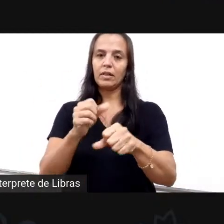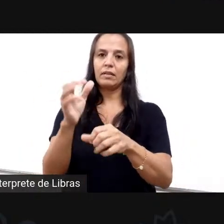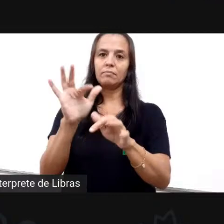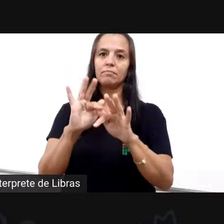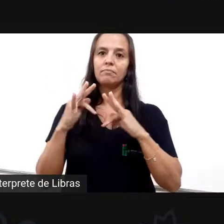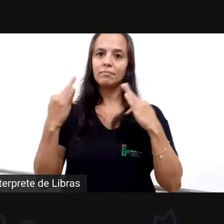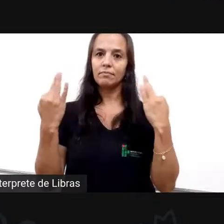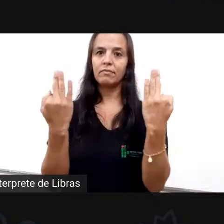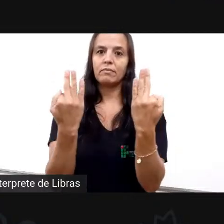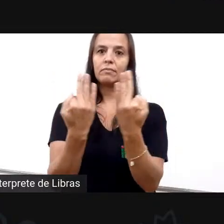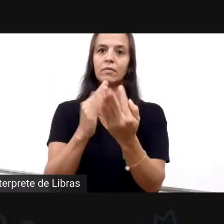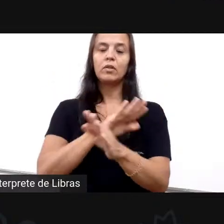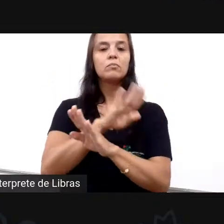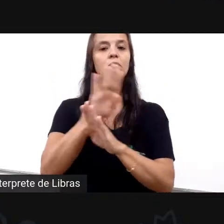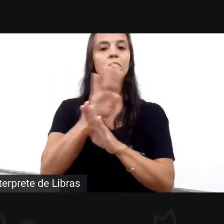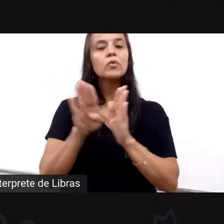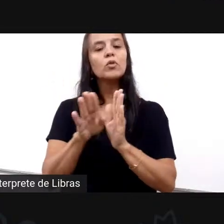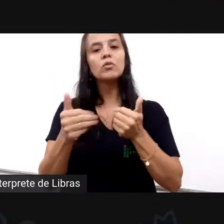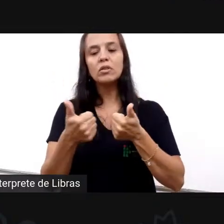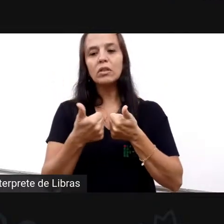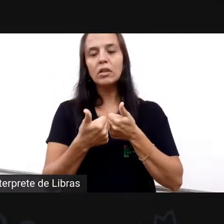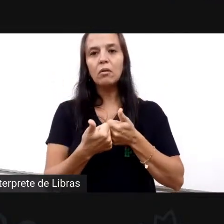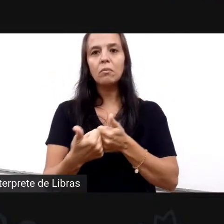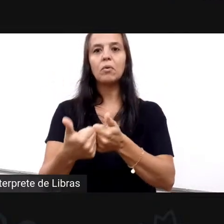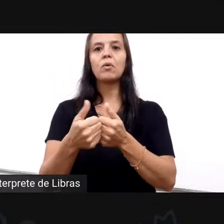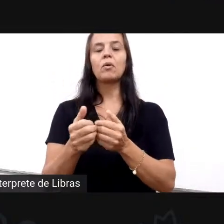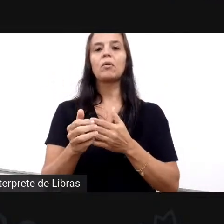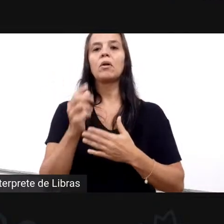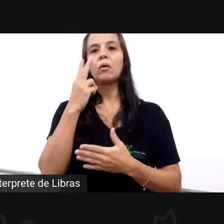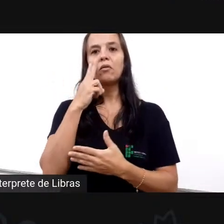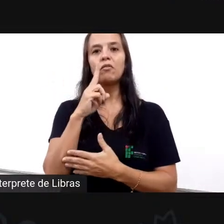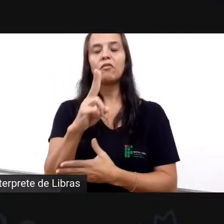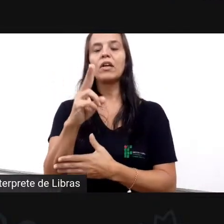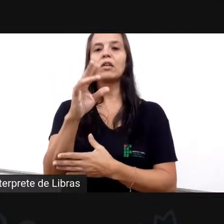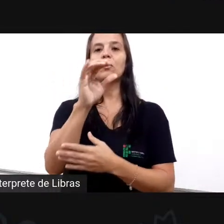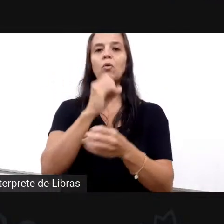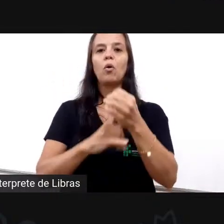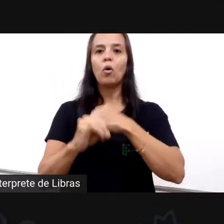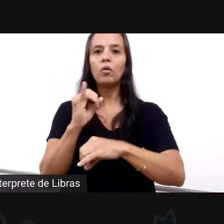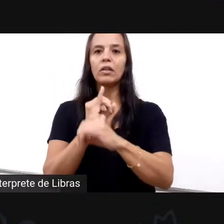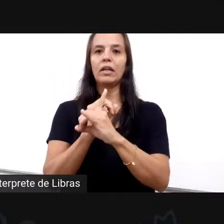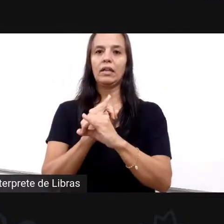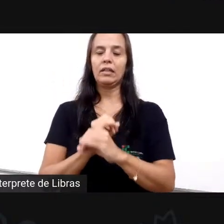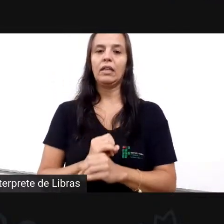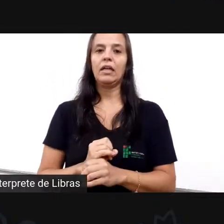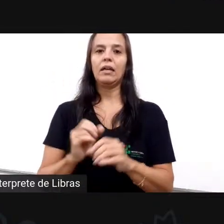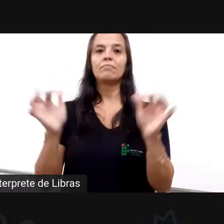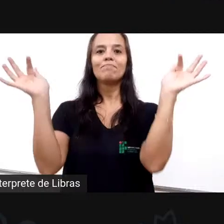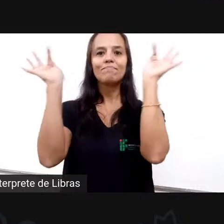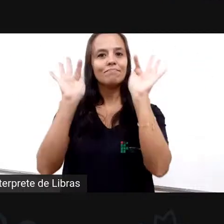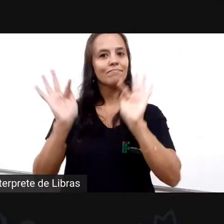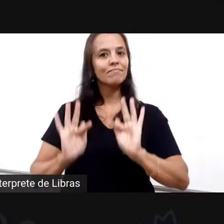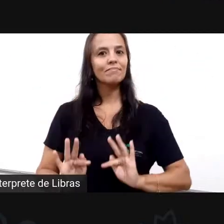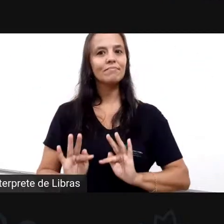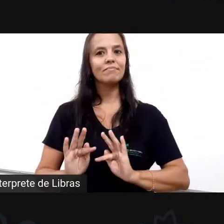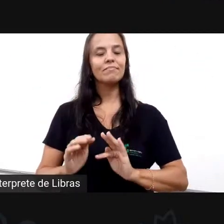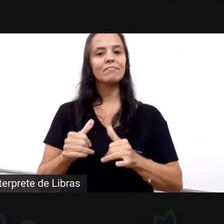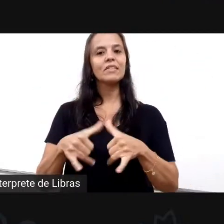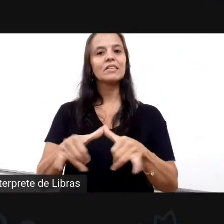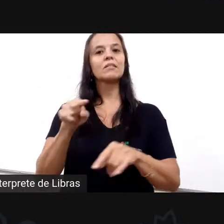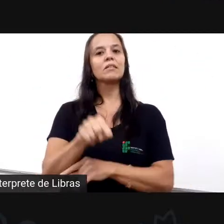e todos que estão acompanhando essa cerimônia de forma online. É uma alegria estar aqui